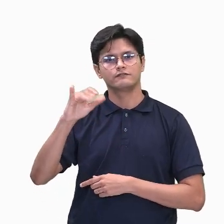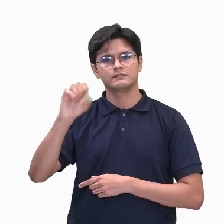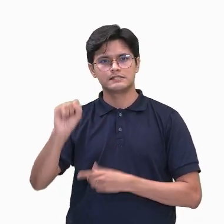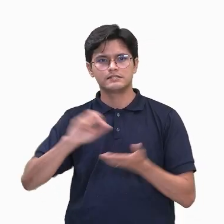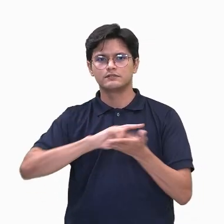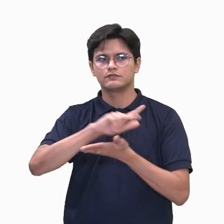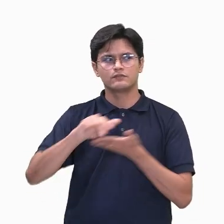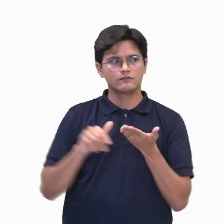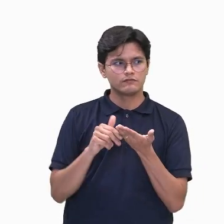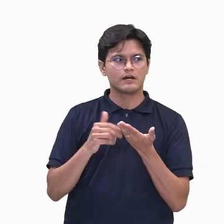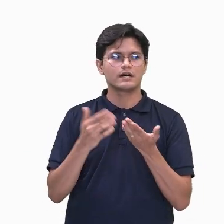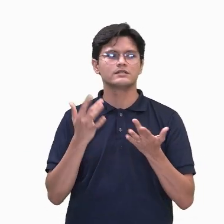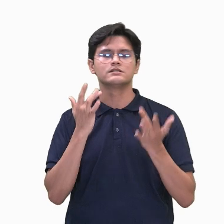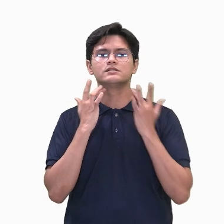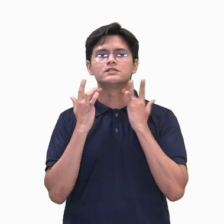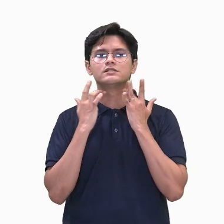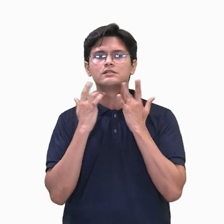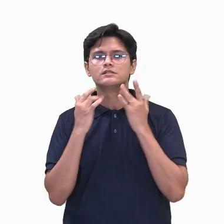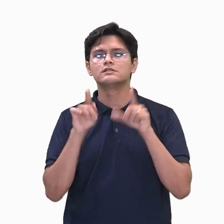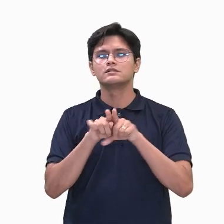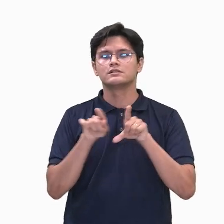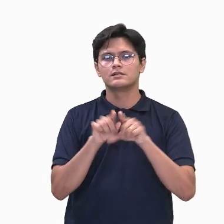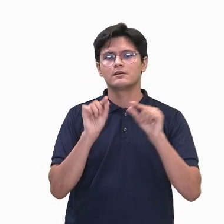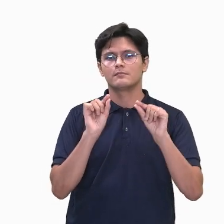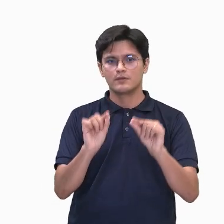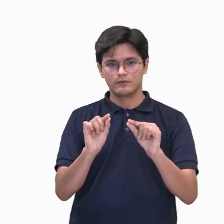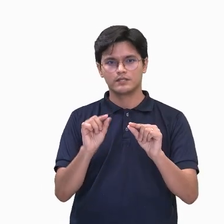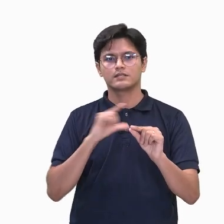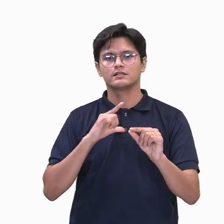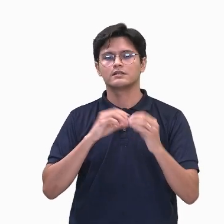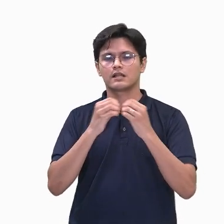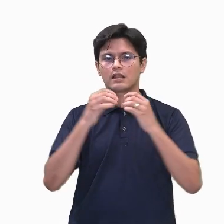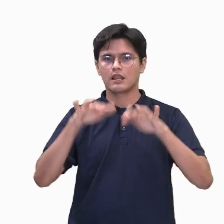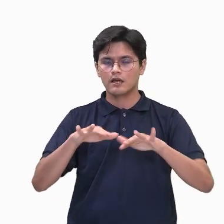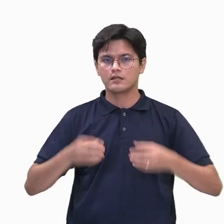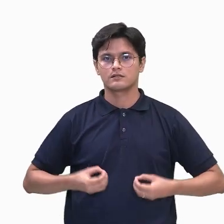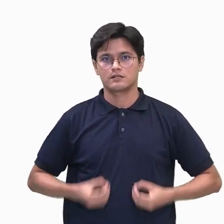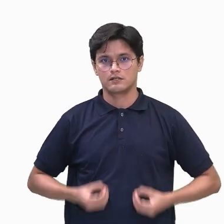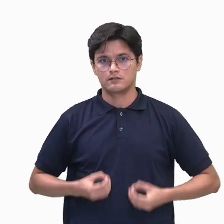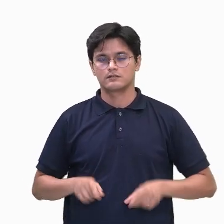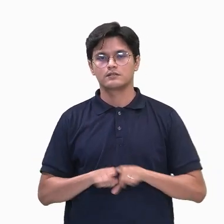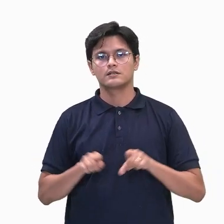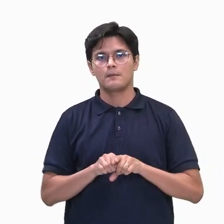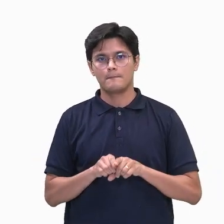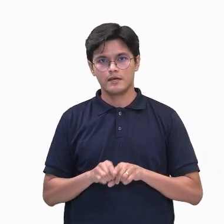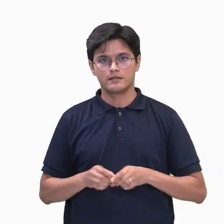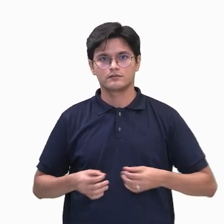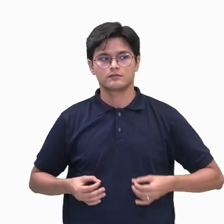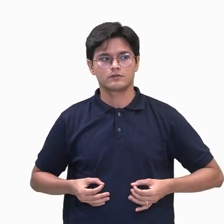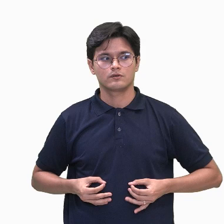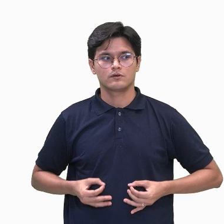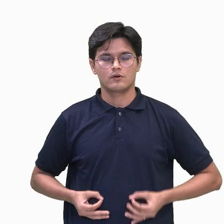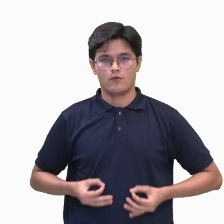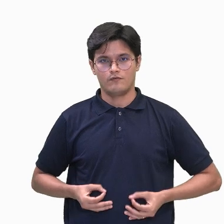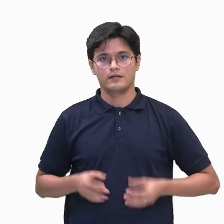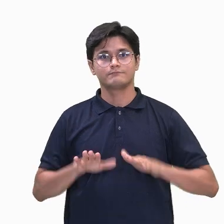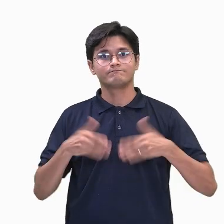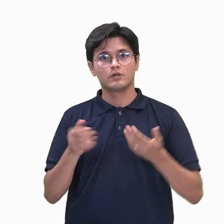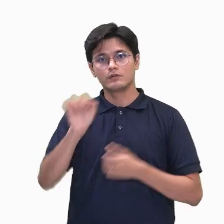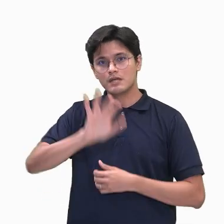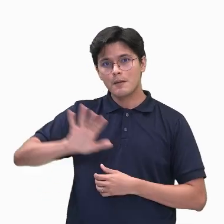das ilhotas pancreáticas, glândulas adrenais, testículos e ovários. E nessa imagem você